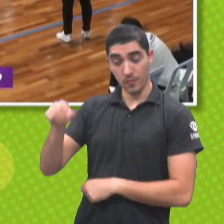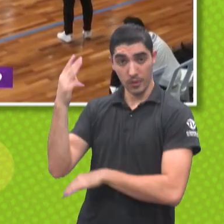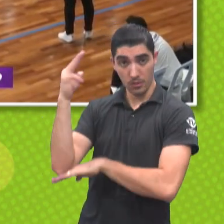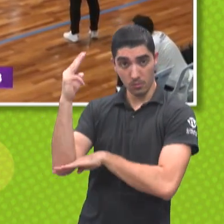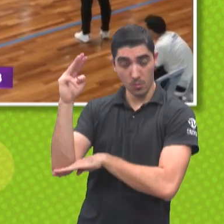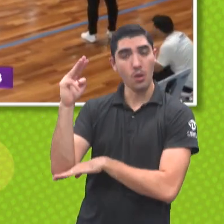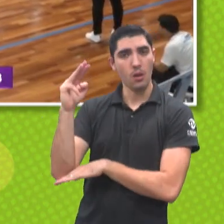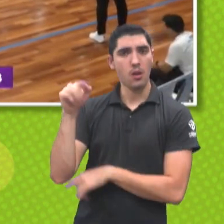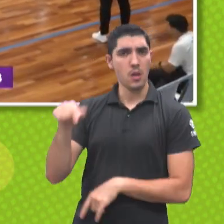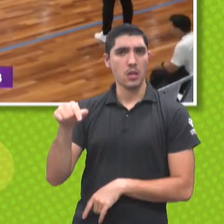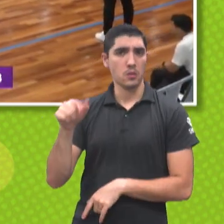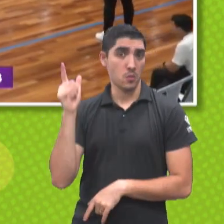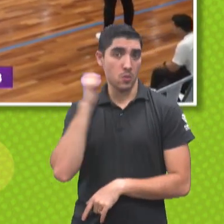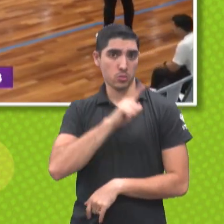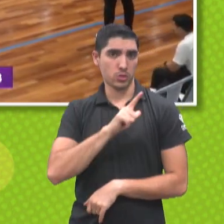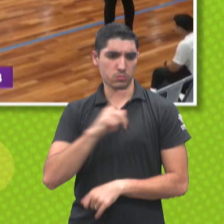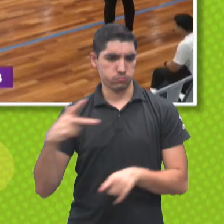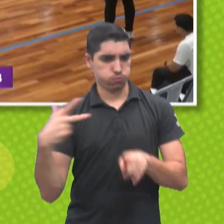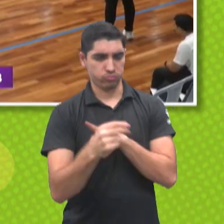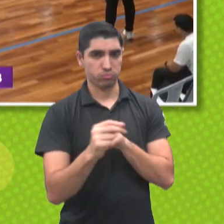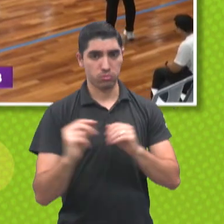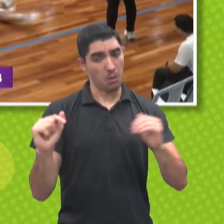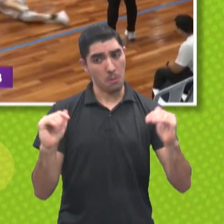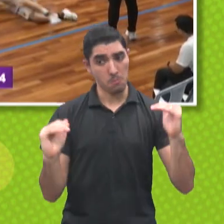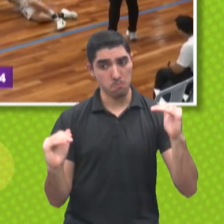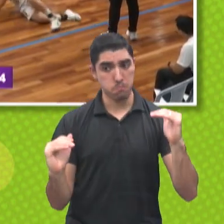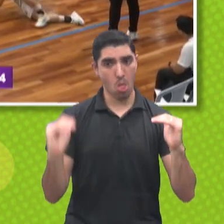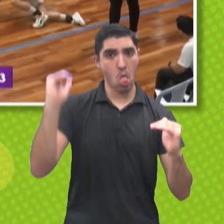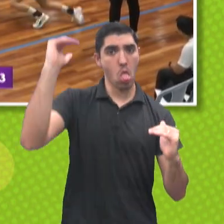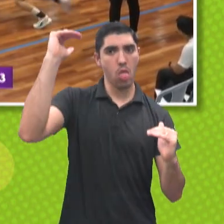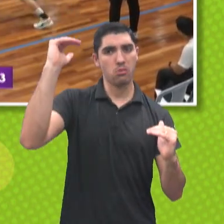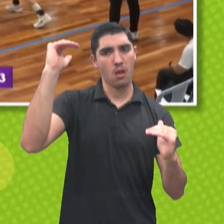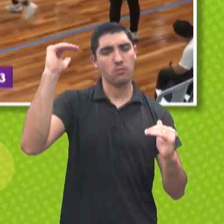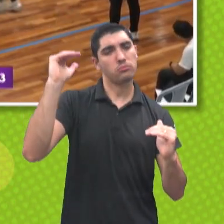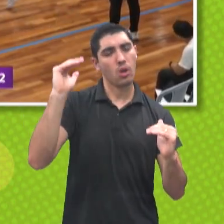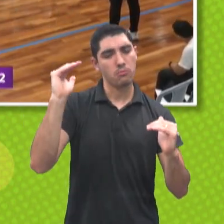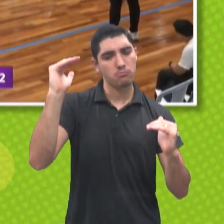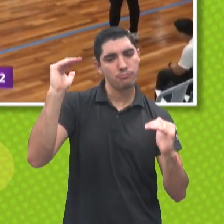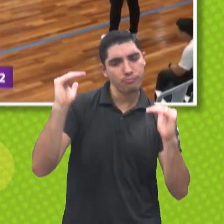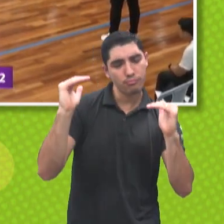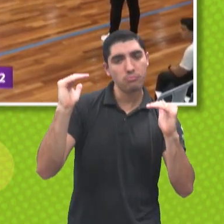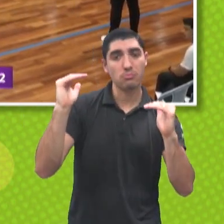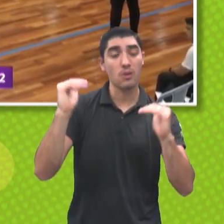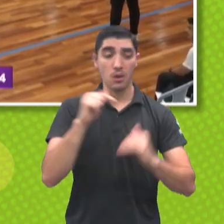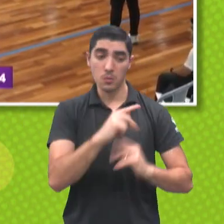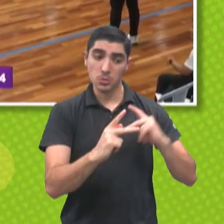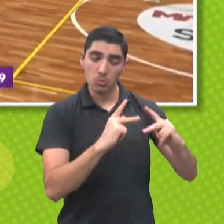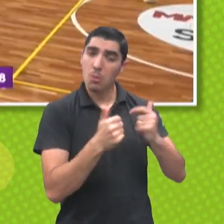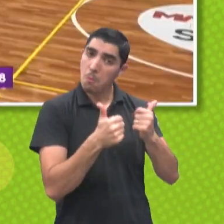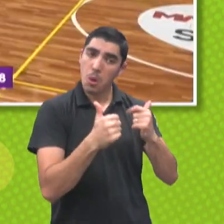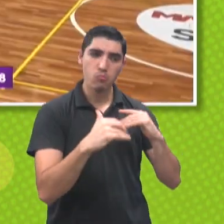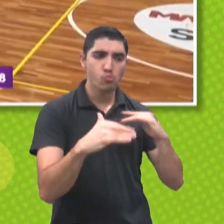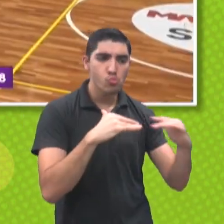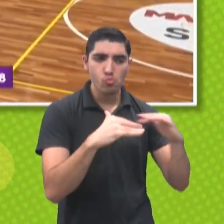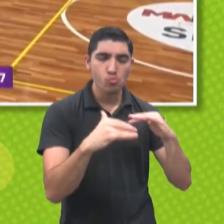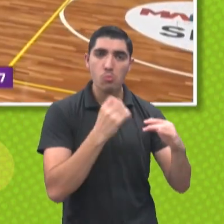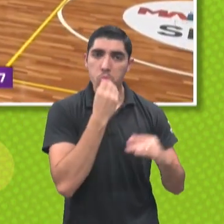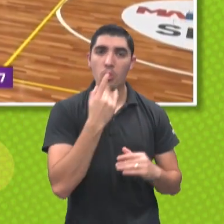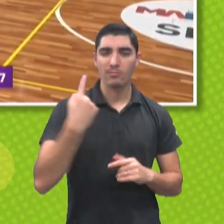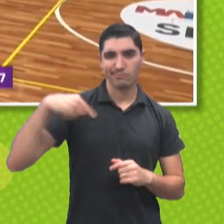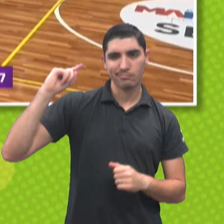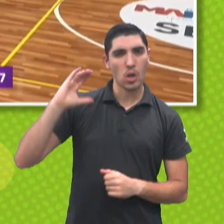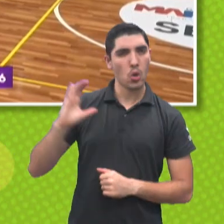muito discrepante, né? Então o São José aí, dentro dos seus limites, está fazendo bons jogos, né? Fez um bom jogo contra o Corinthians,